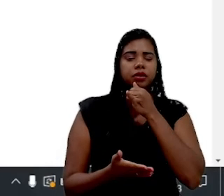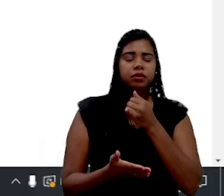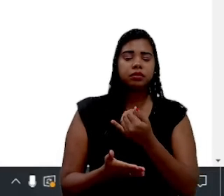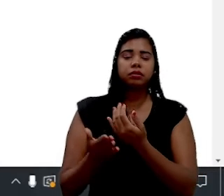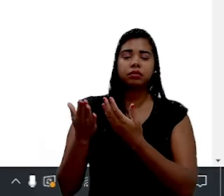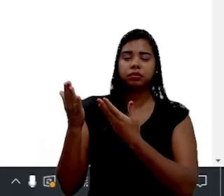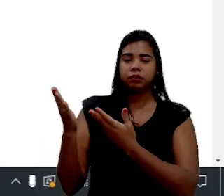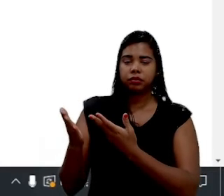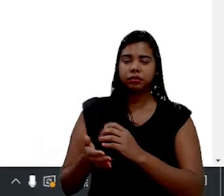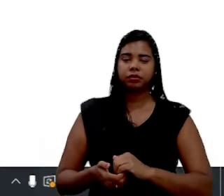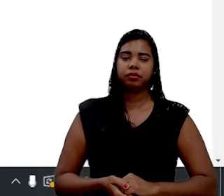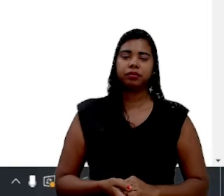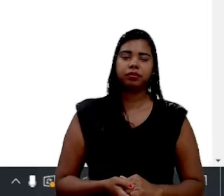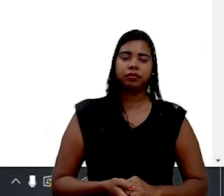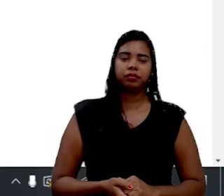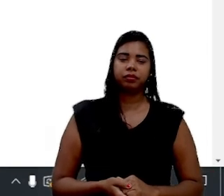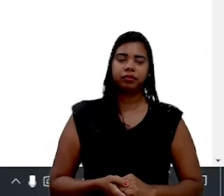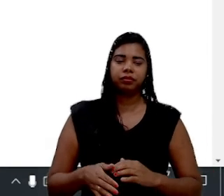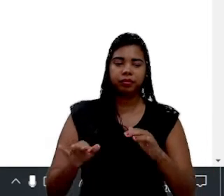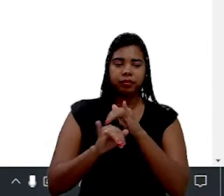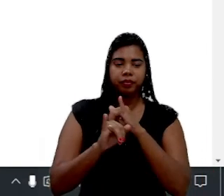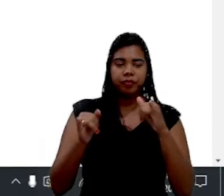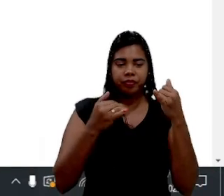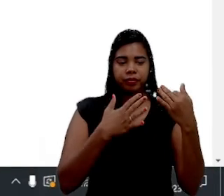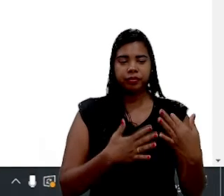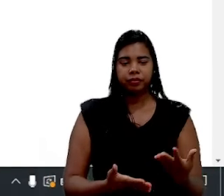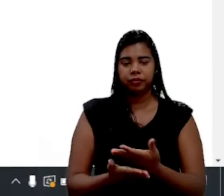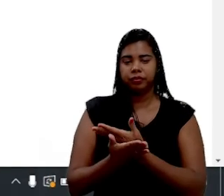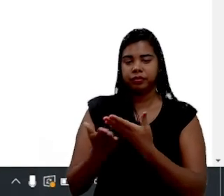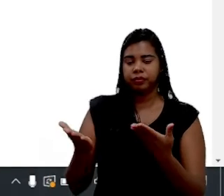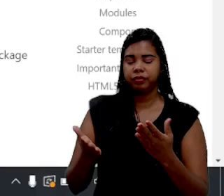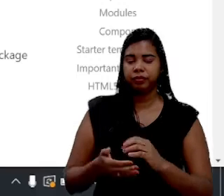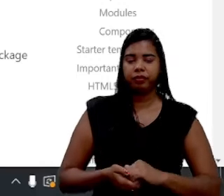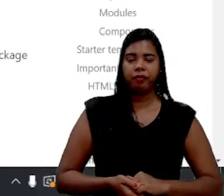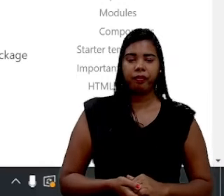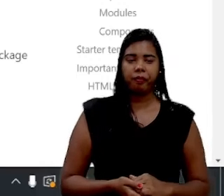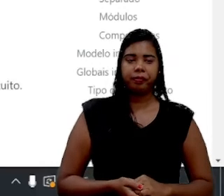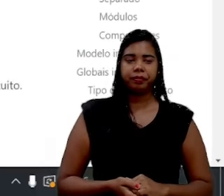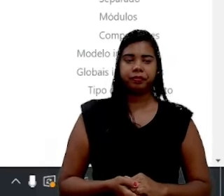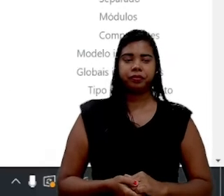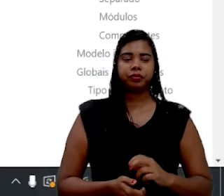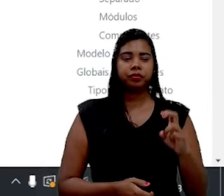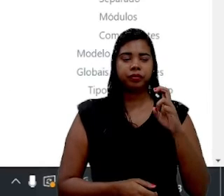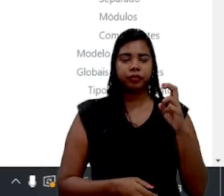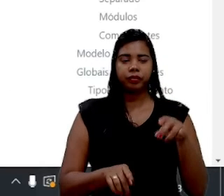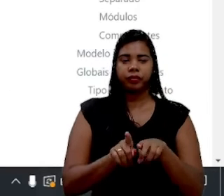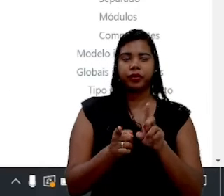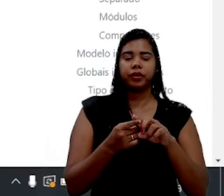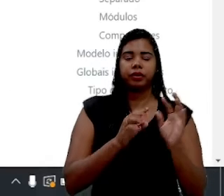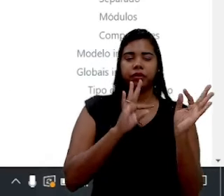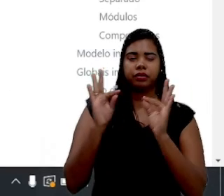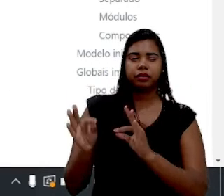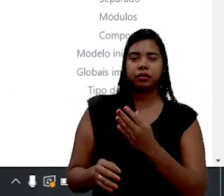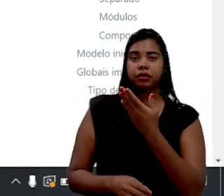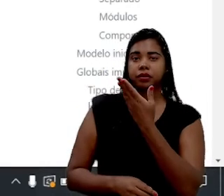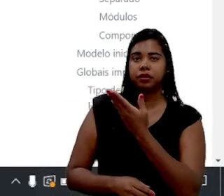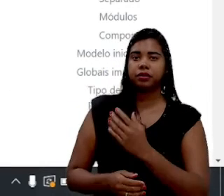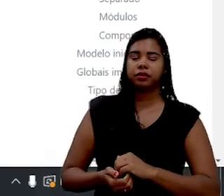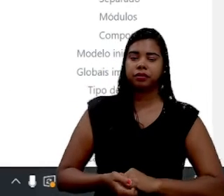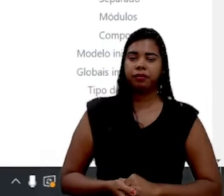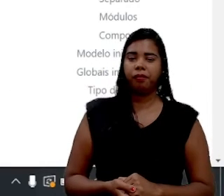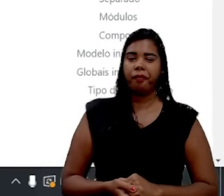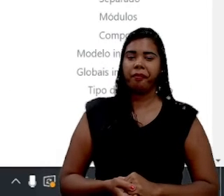um truquezinho aqui para passar para vocês, que é o Bootstrap.5, né? Está na versão 5. O que é o Bootstrap? Bootstrap